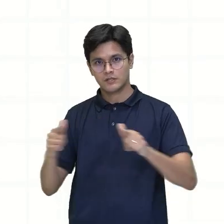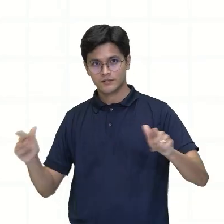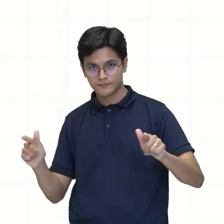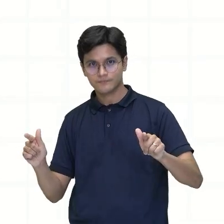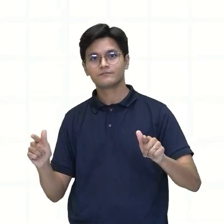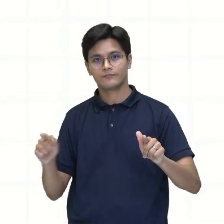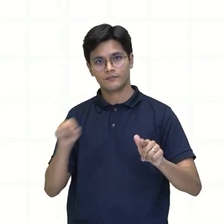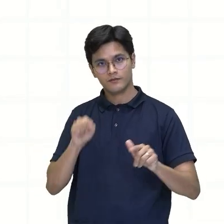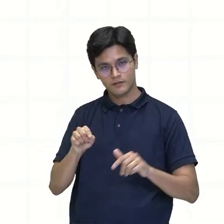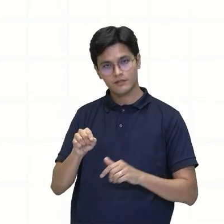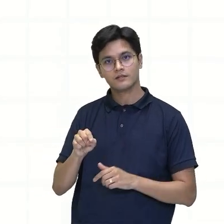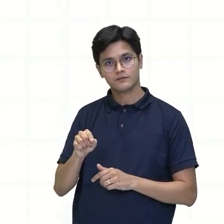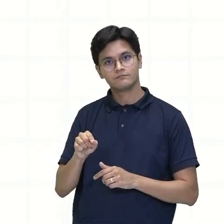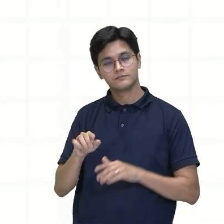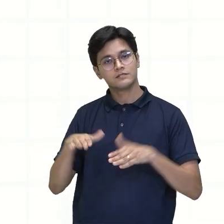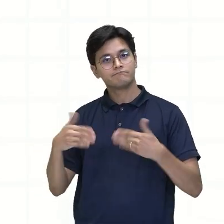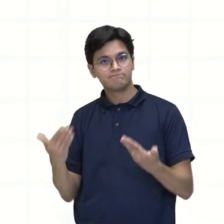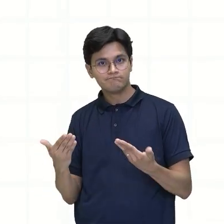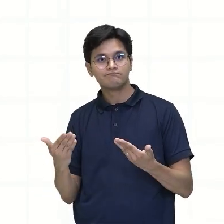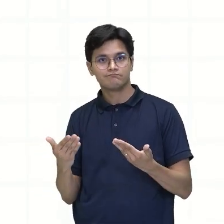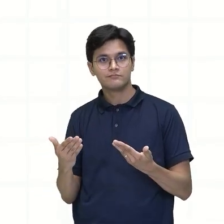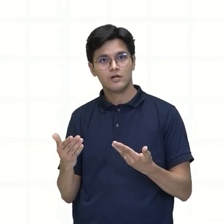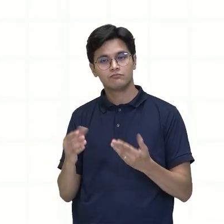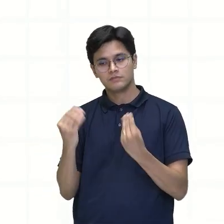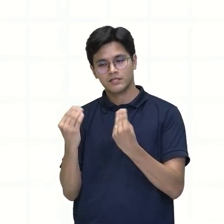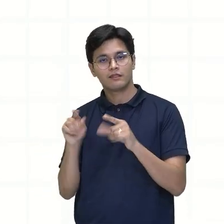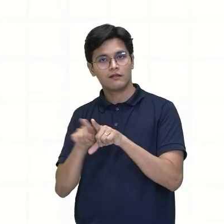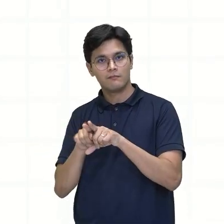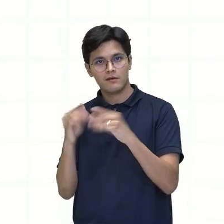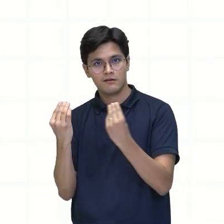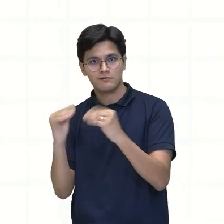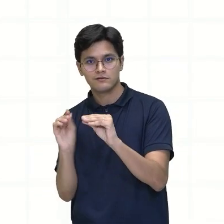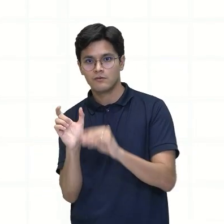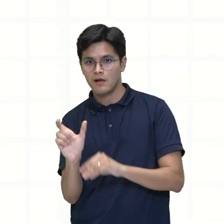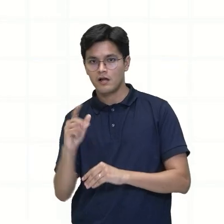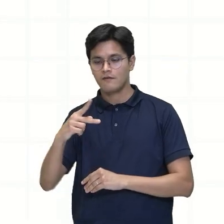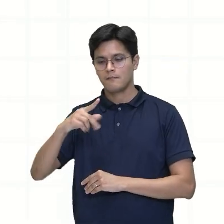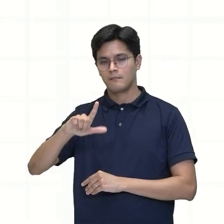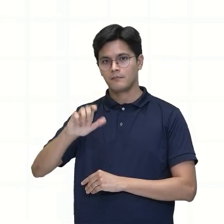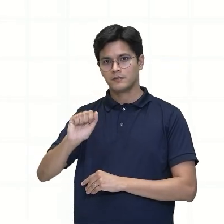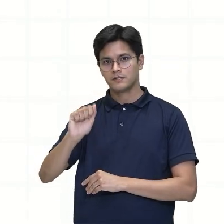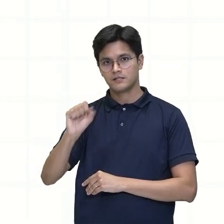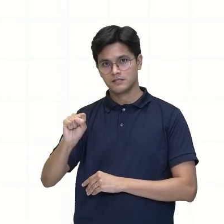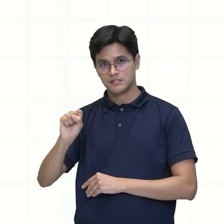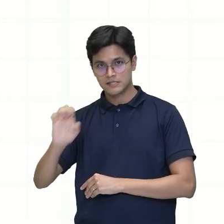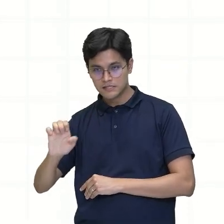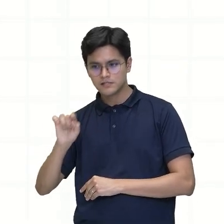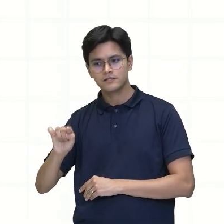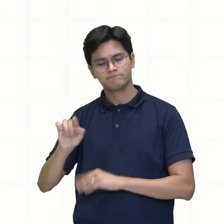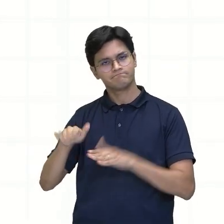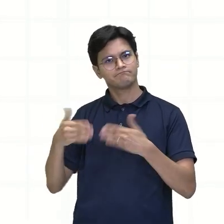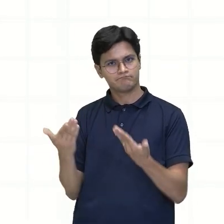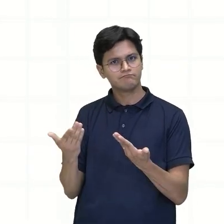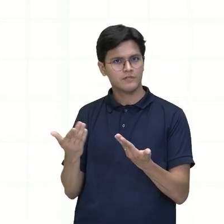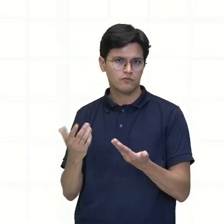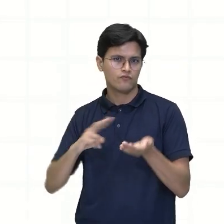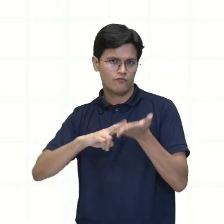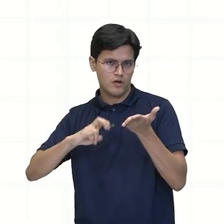torna a minha fala menos rude e mais polido, tá? E aí a Júlia continua. I